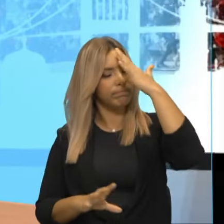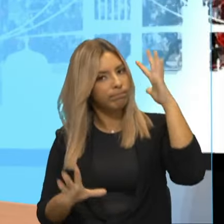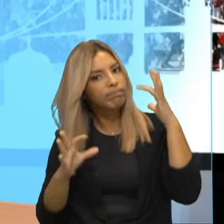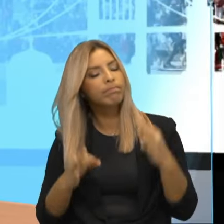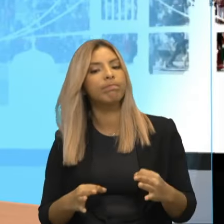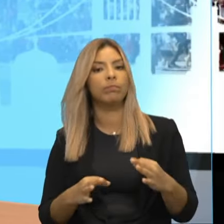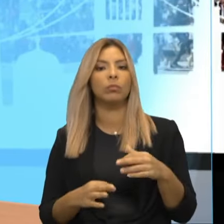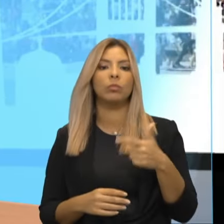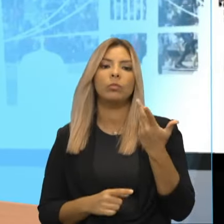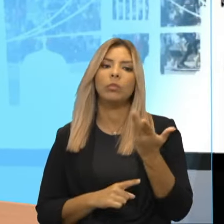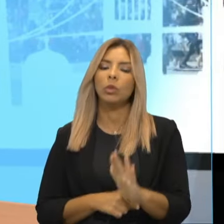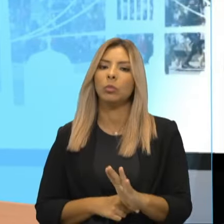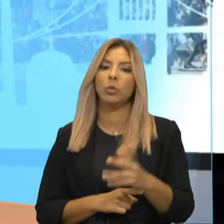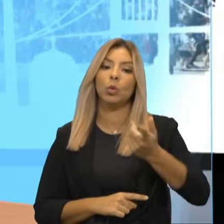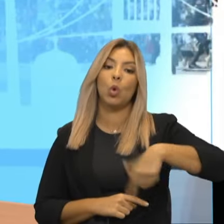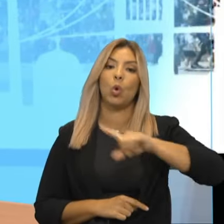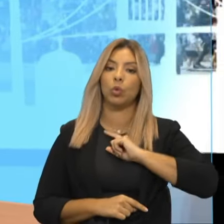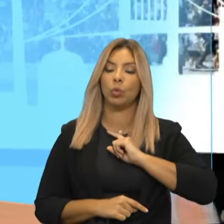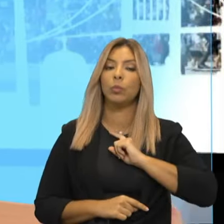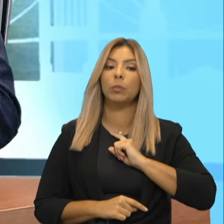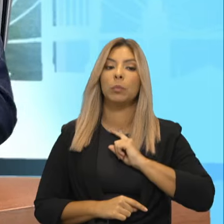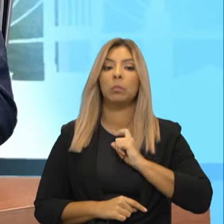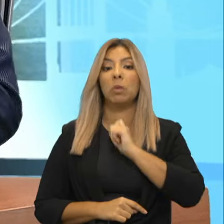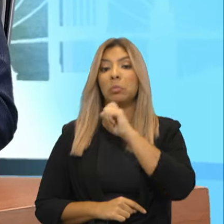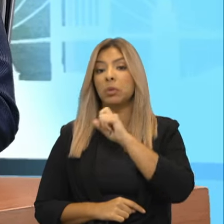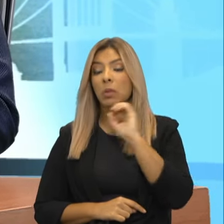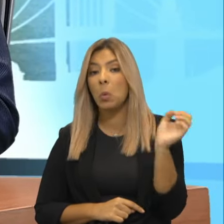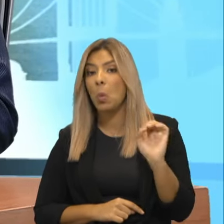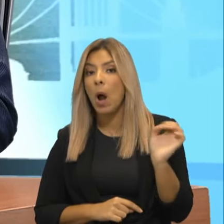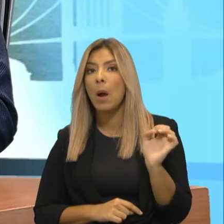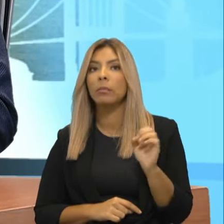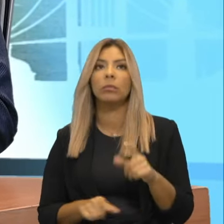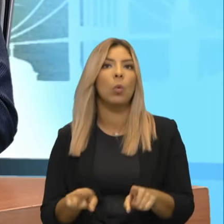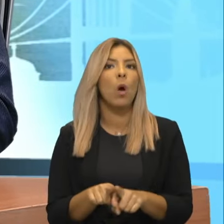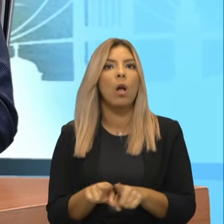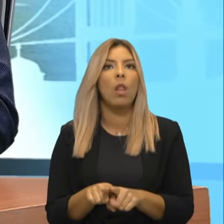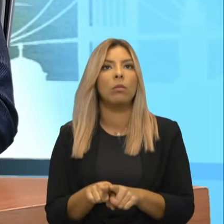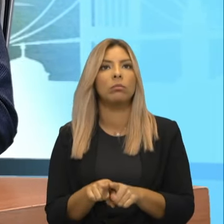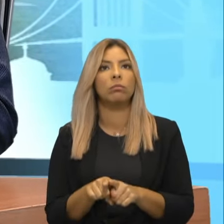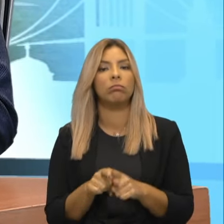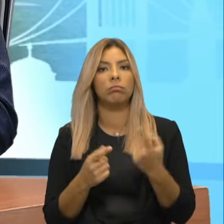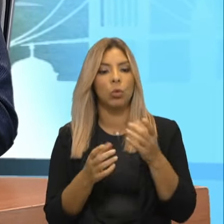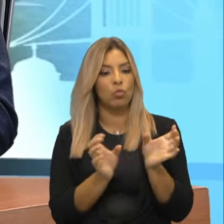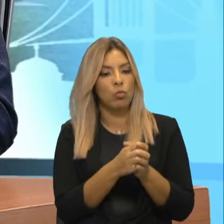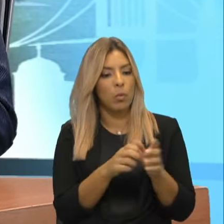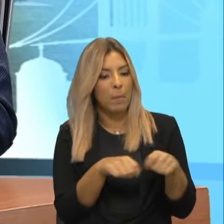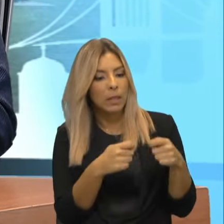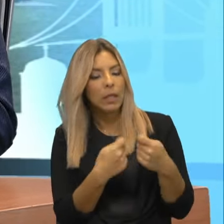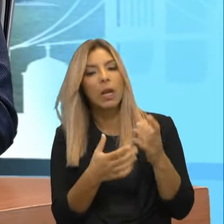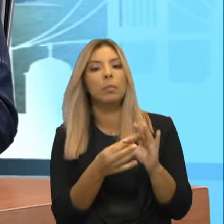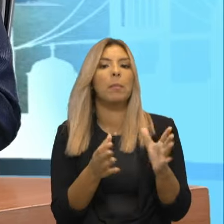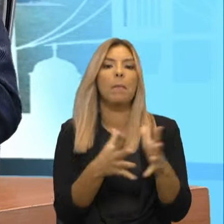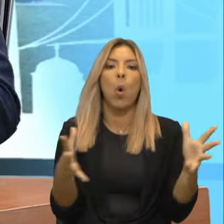nós provavelmente não vamos ter tão cedo quadros partidários parlamentares